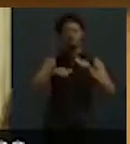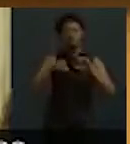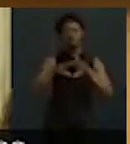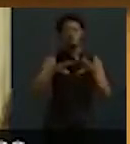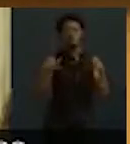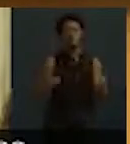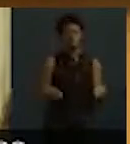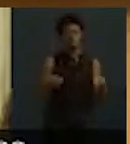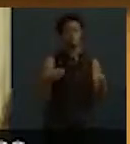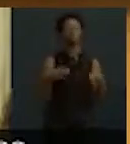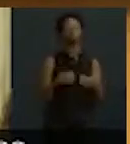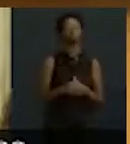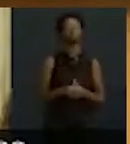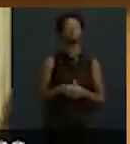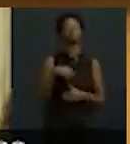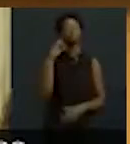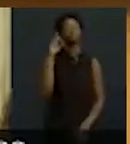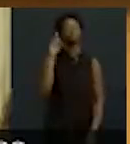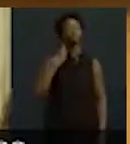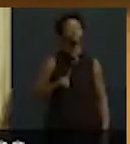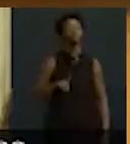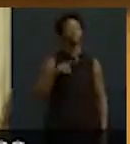Eleitoral.